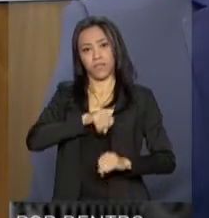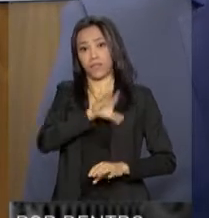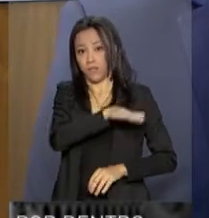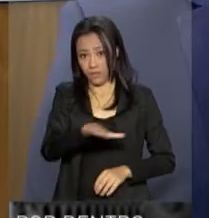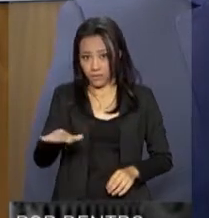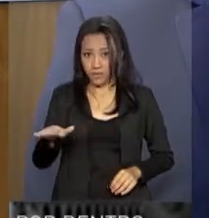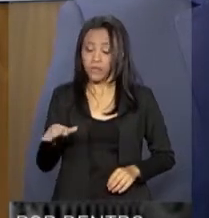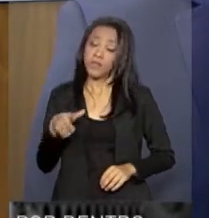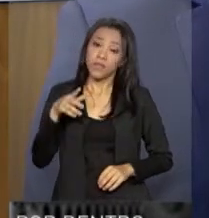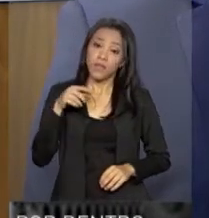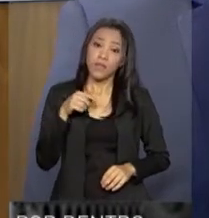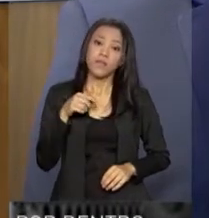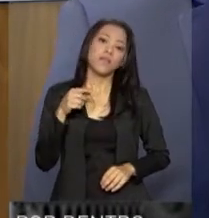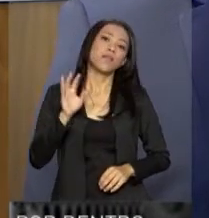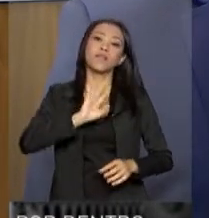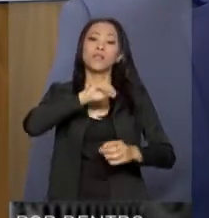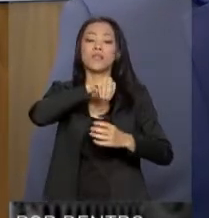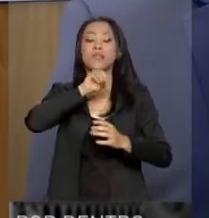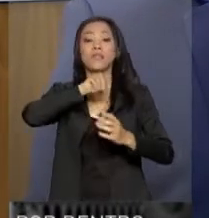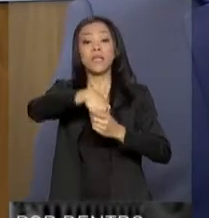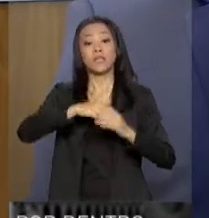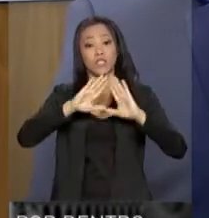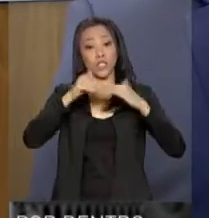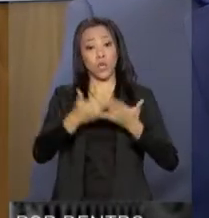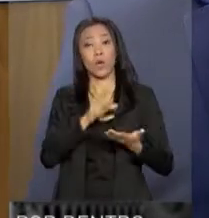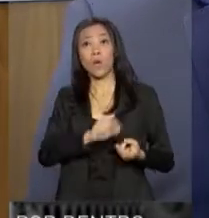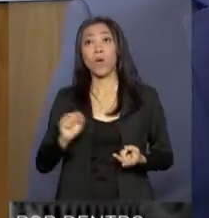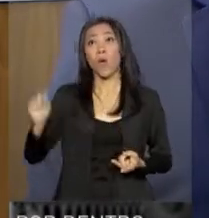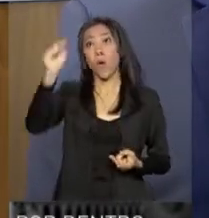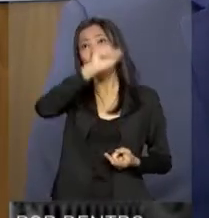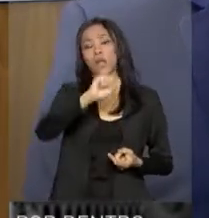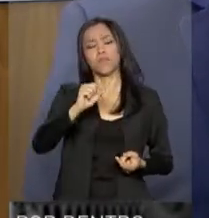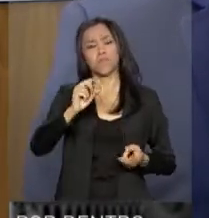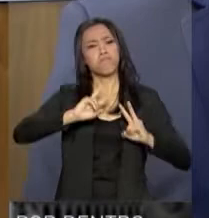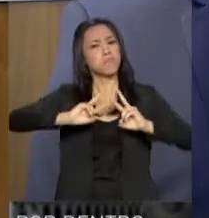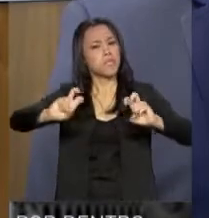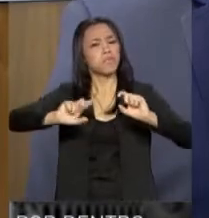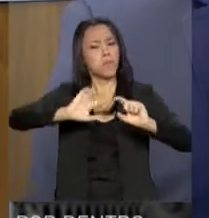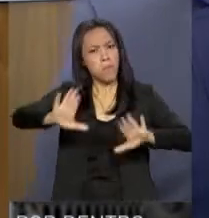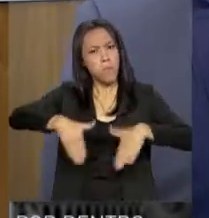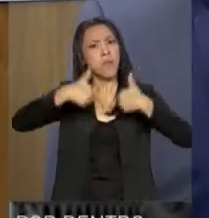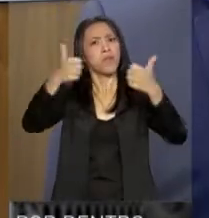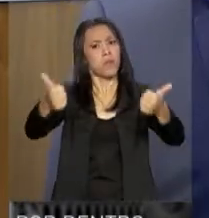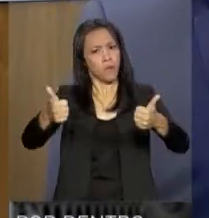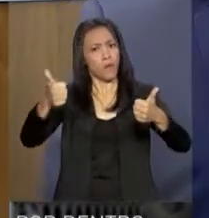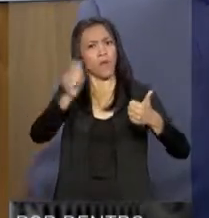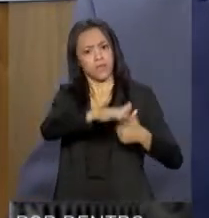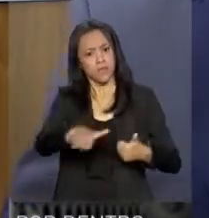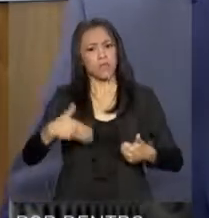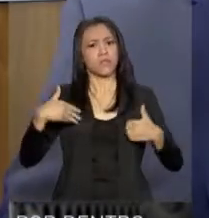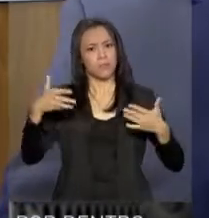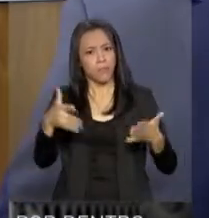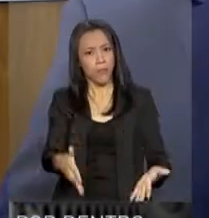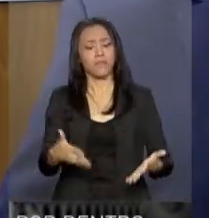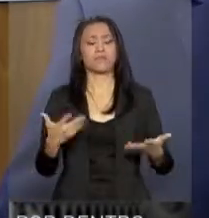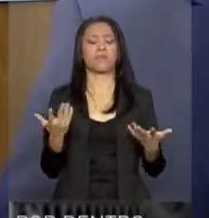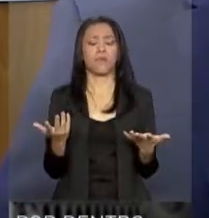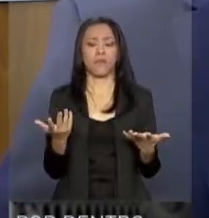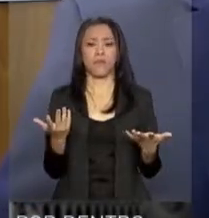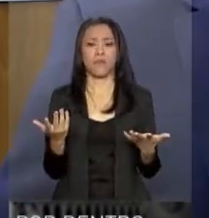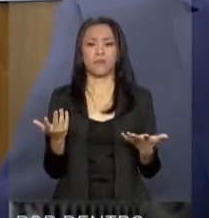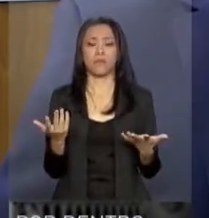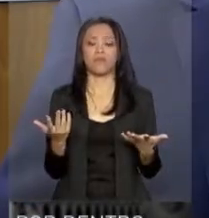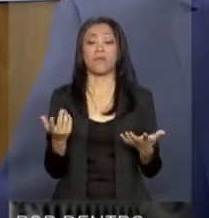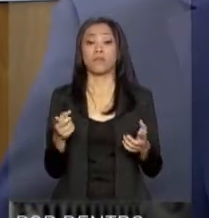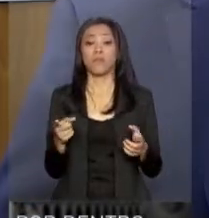restou demonstrado nas escolas uma melhoria as crianças passaram a participar mais da escola cobrar um pouco mais é